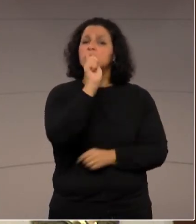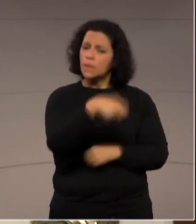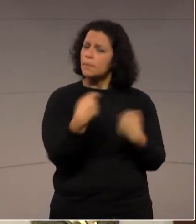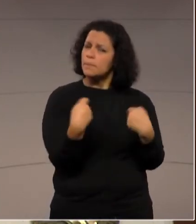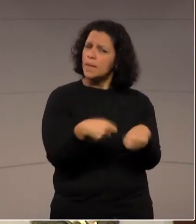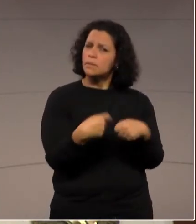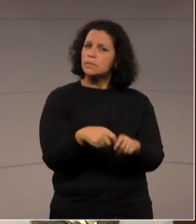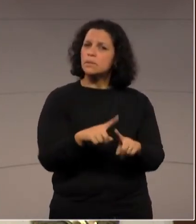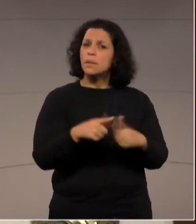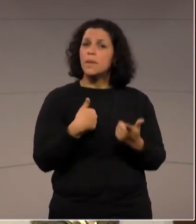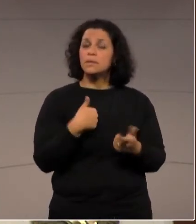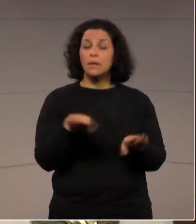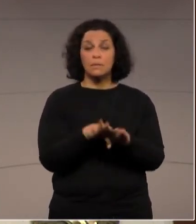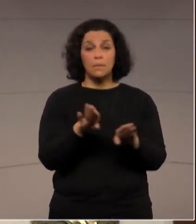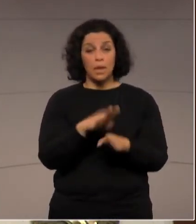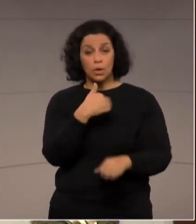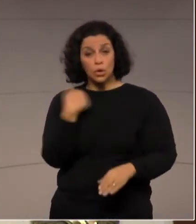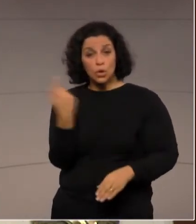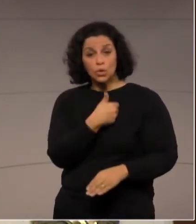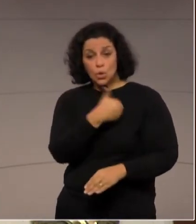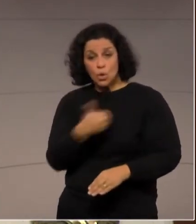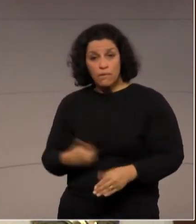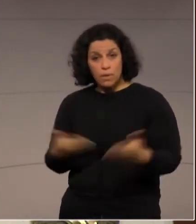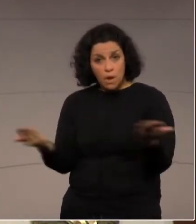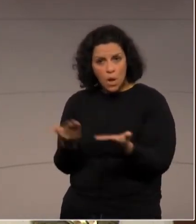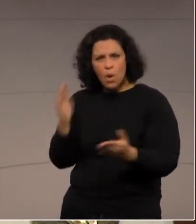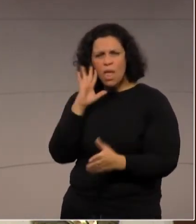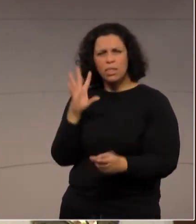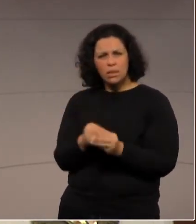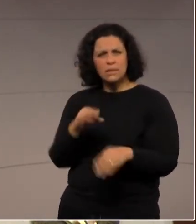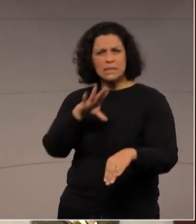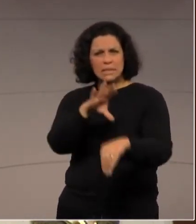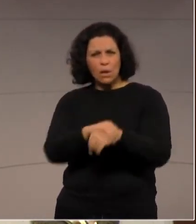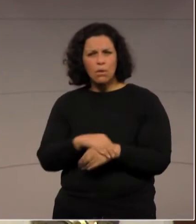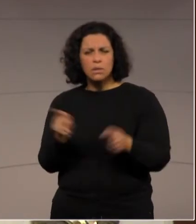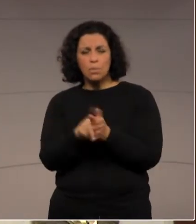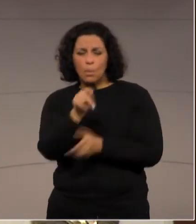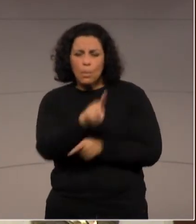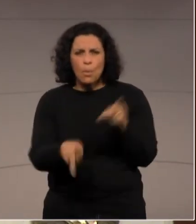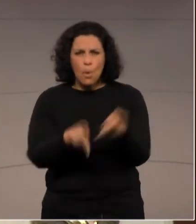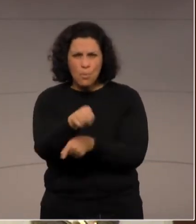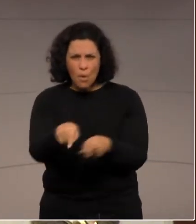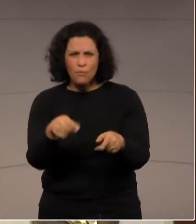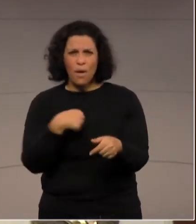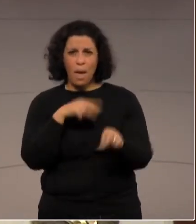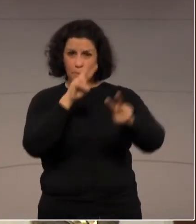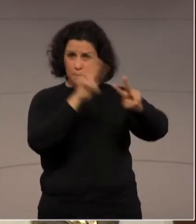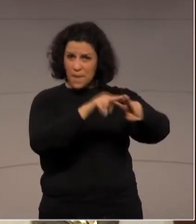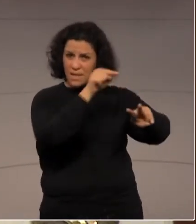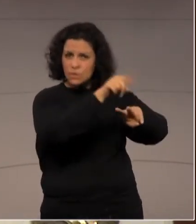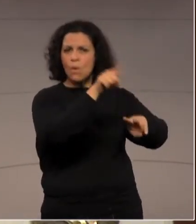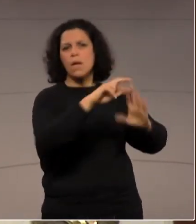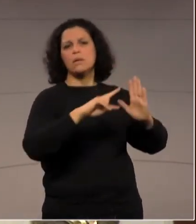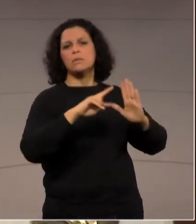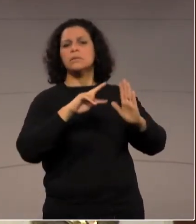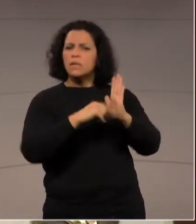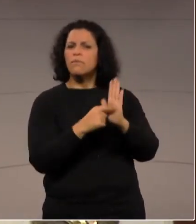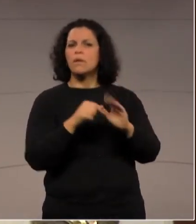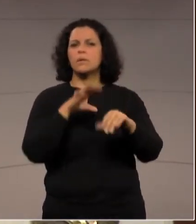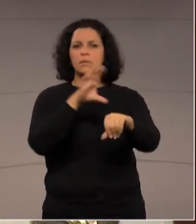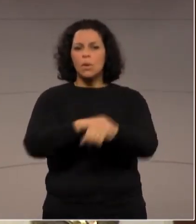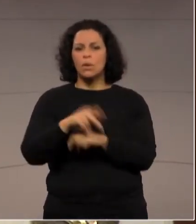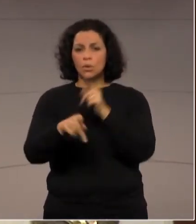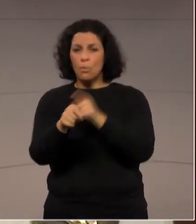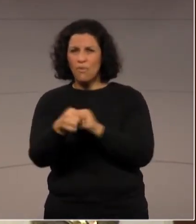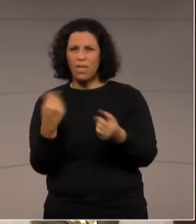e que embora o governo atual entenda que segurança pública pois presídio é segurança pública possa